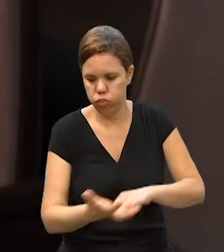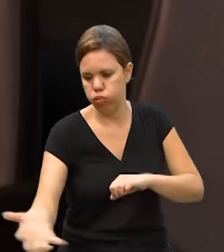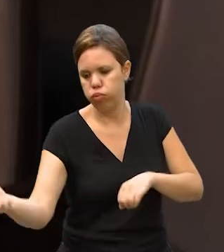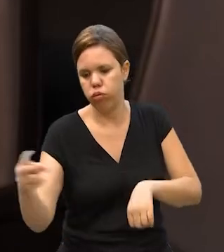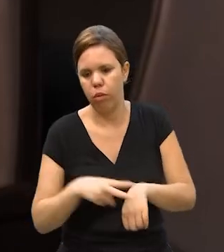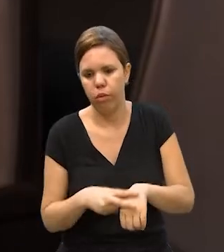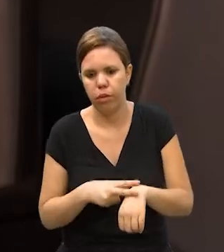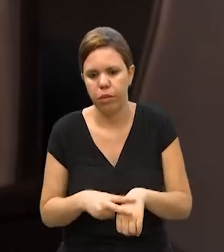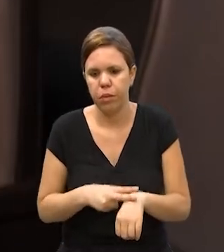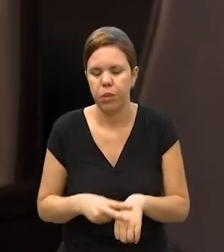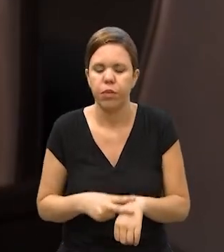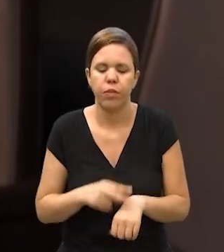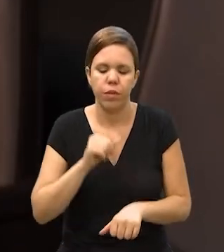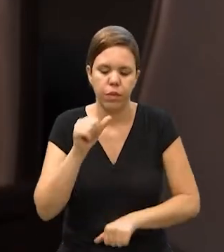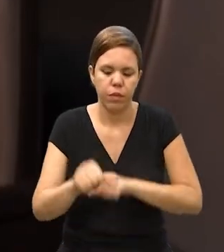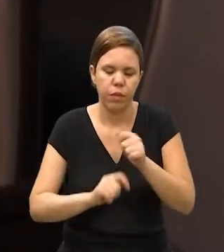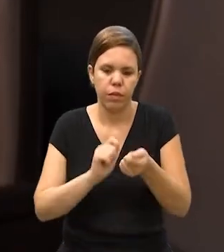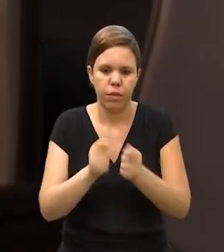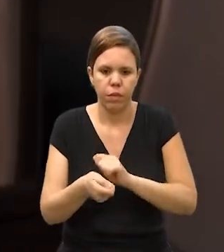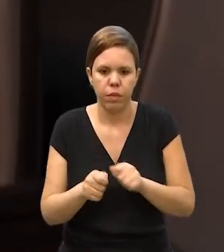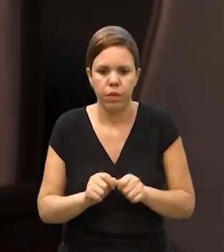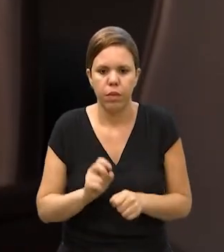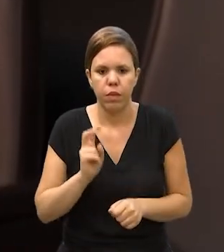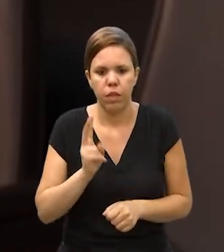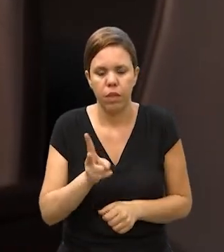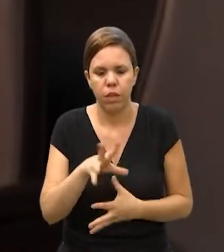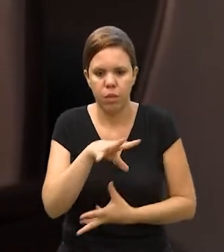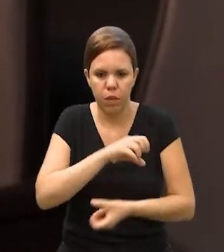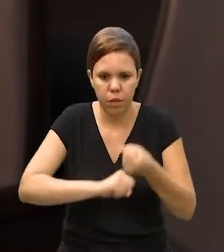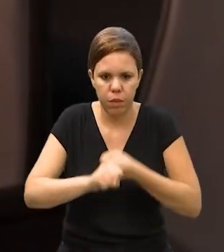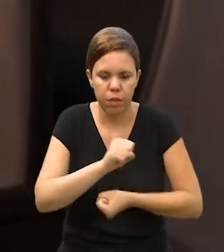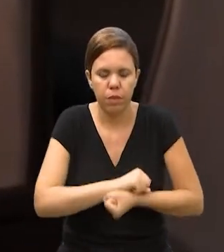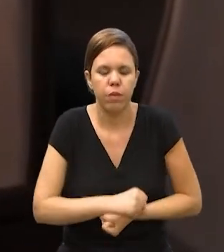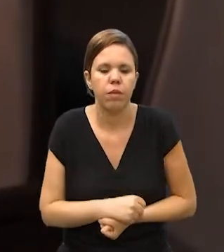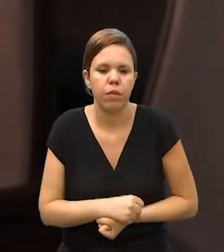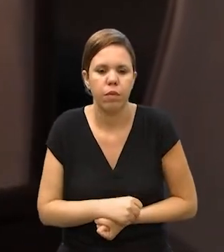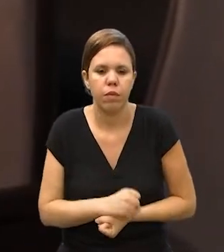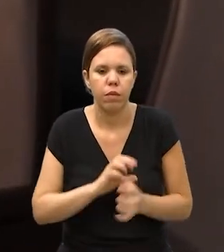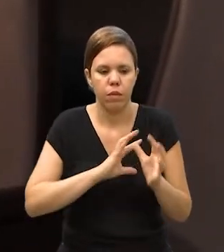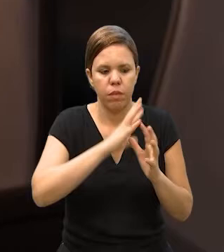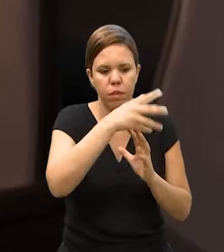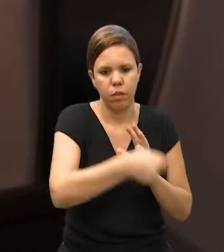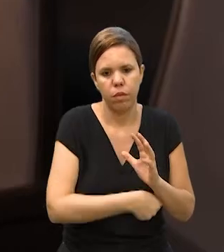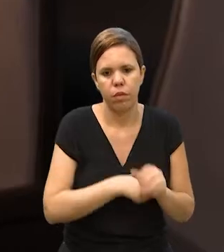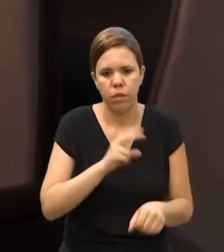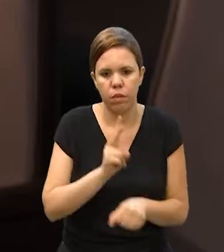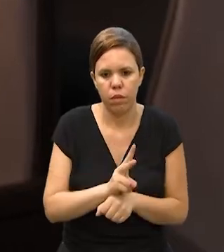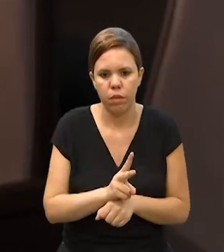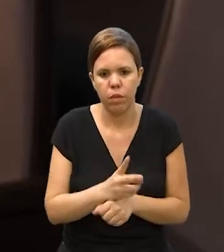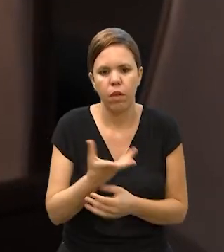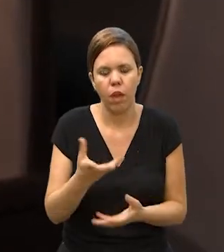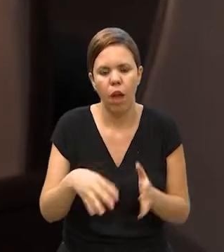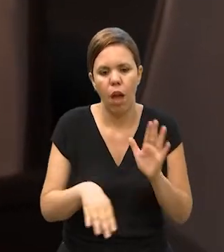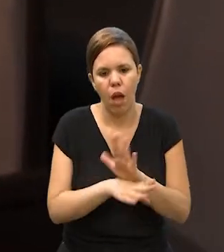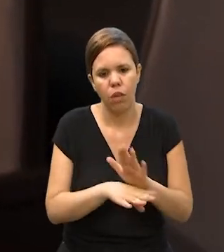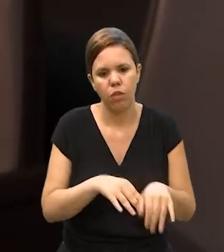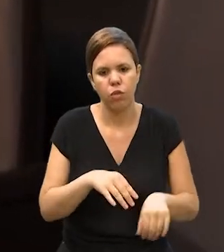essas modificações visando sempre a sustentabilidade e o meio ambiente, você requer para a